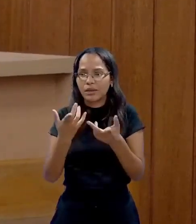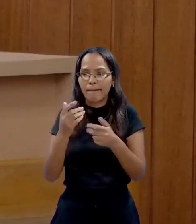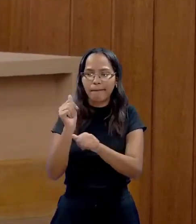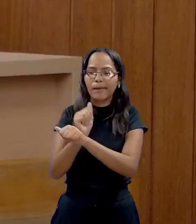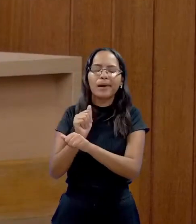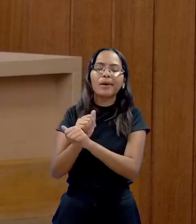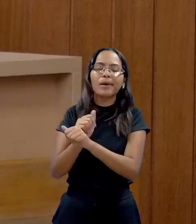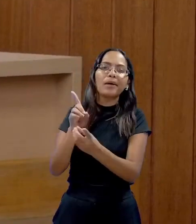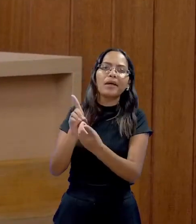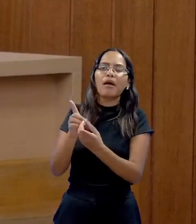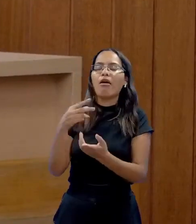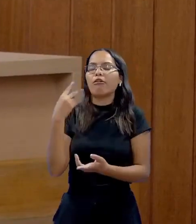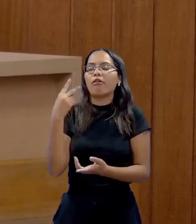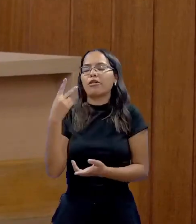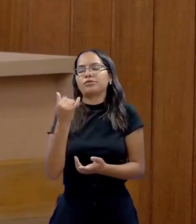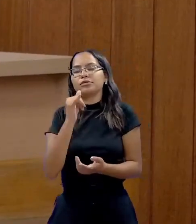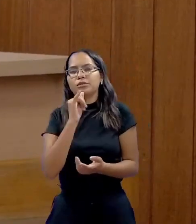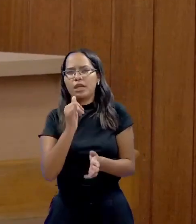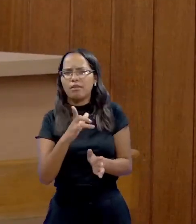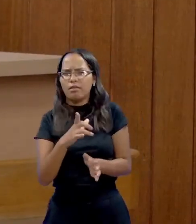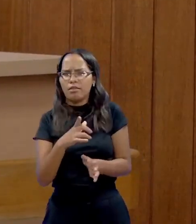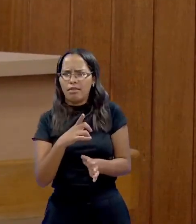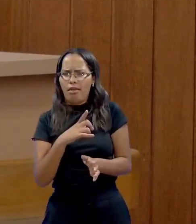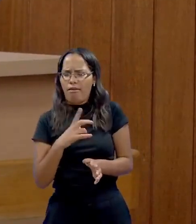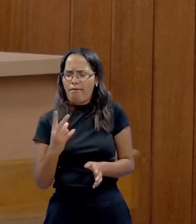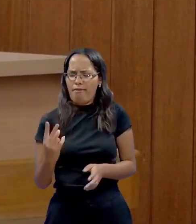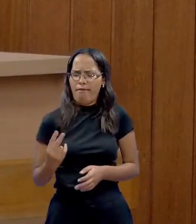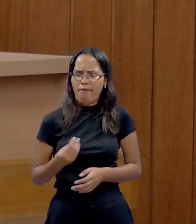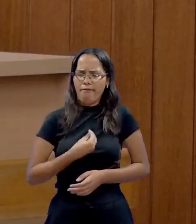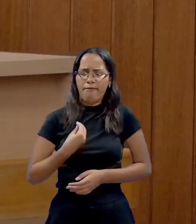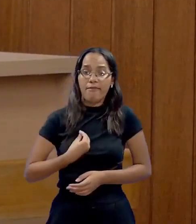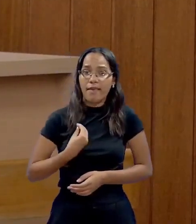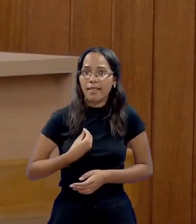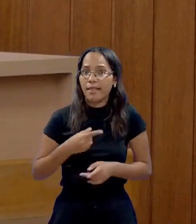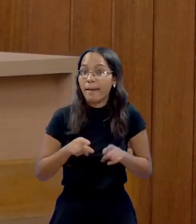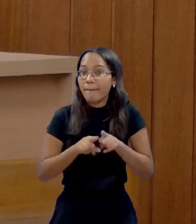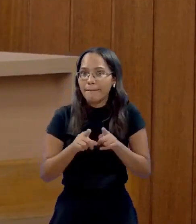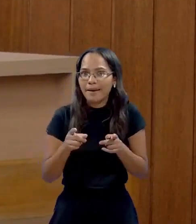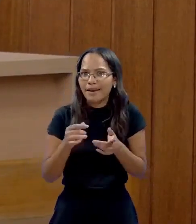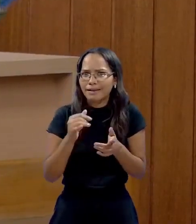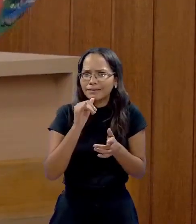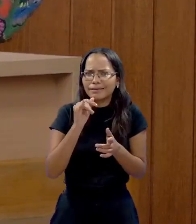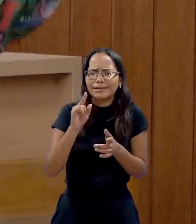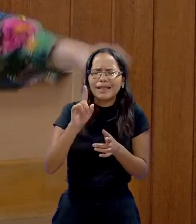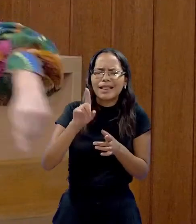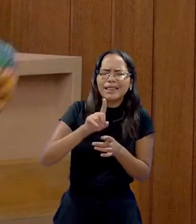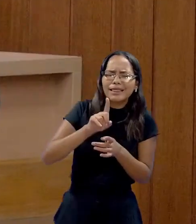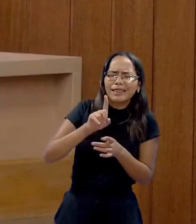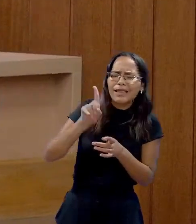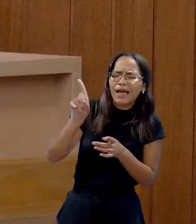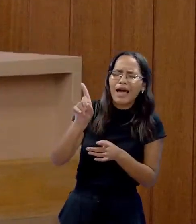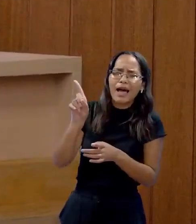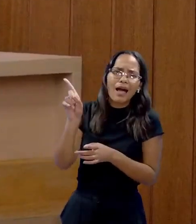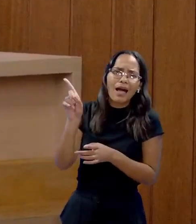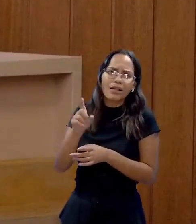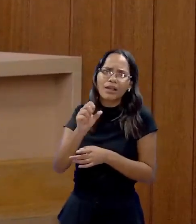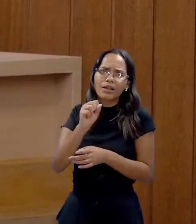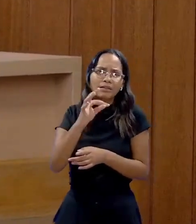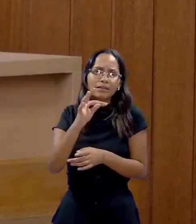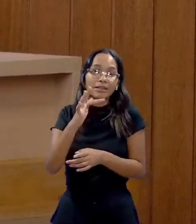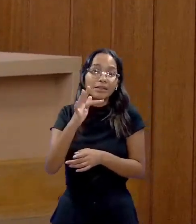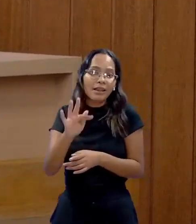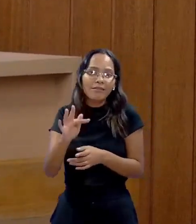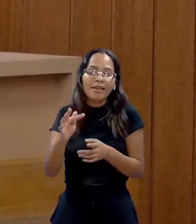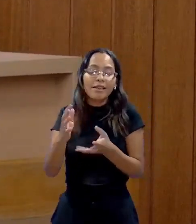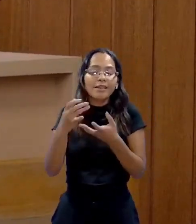vereadores se dizem em defesa da vida, mas é da vida para falar da DPF que está lá no STF. Eu quero ver defender a